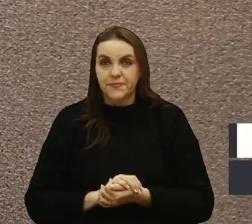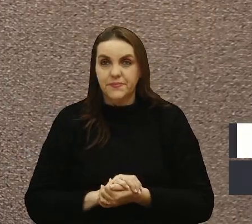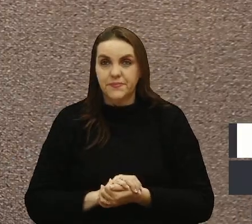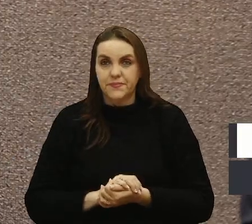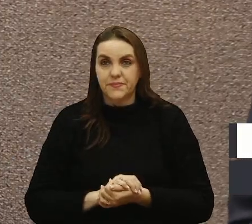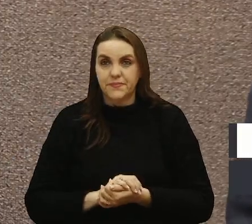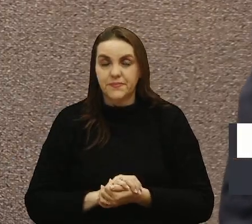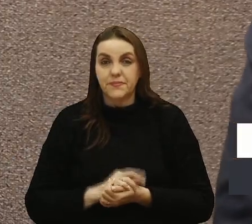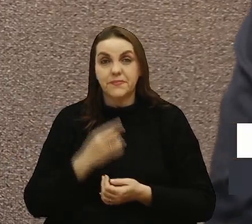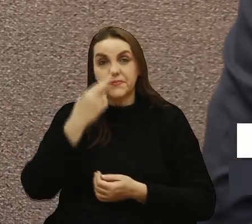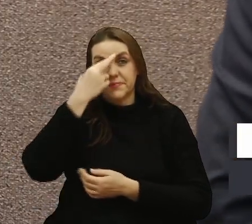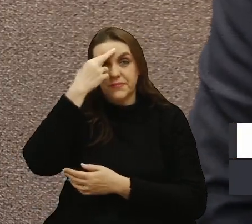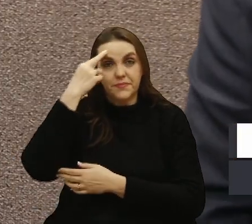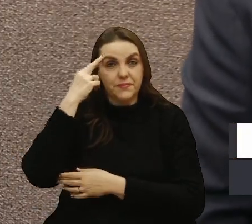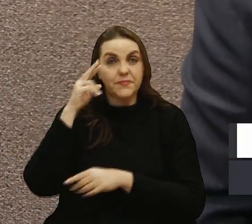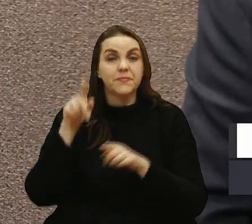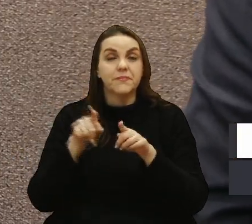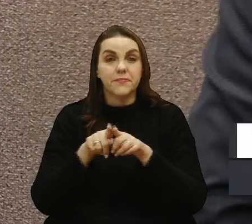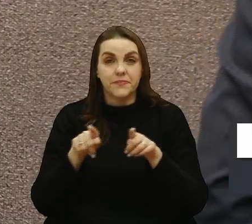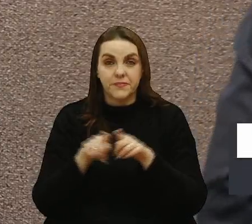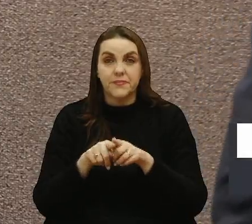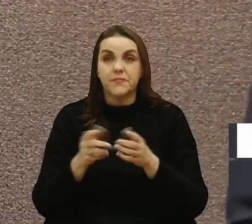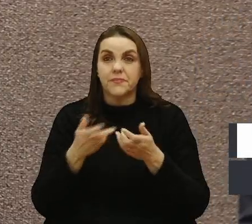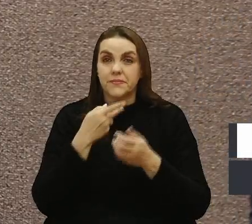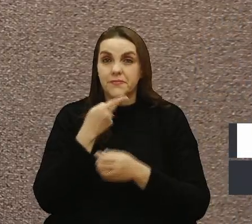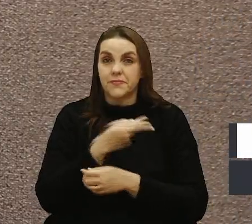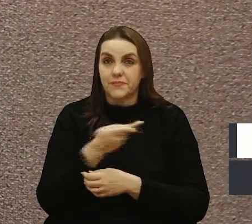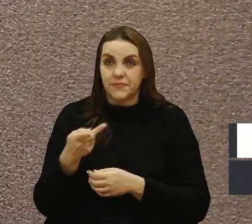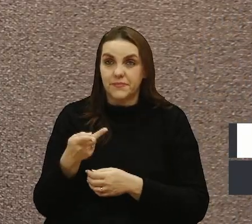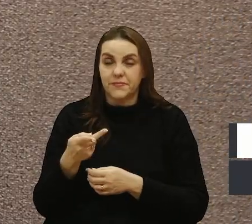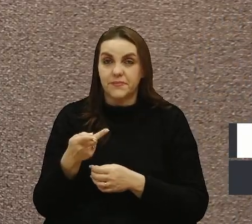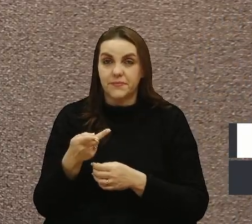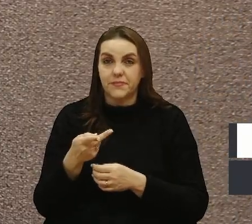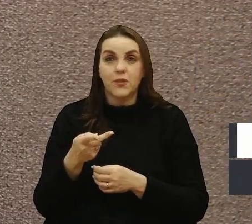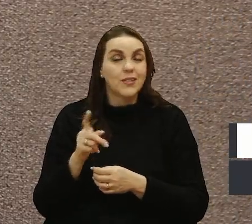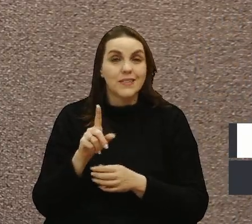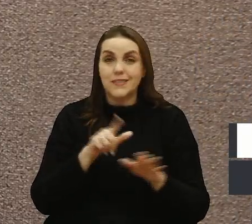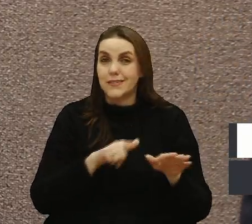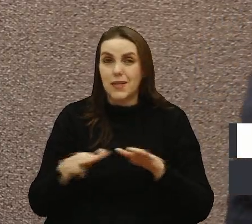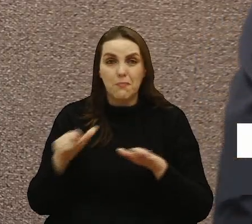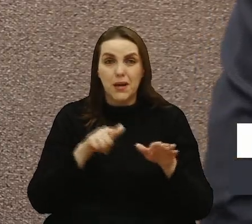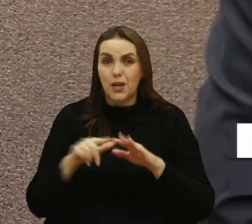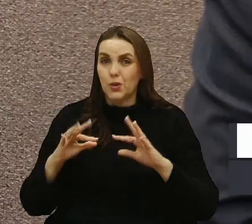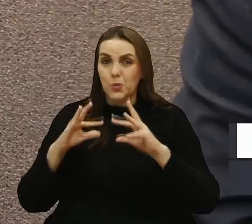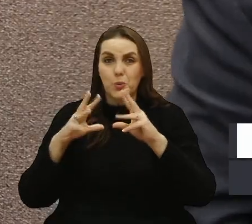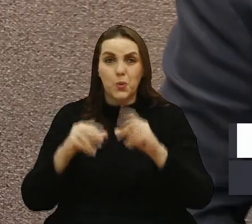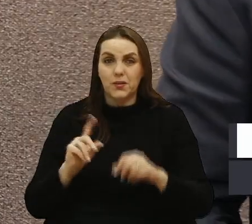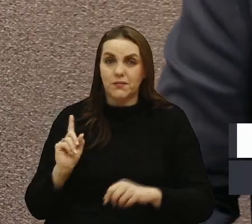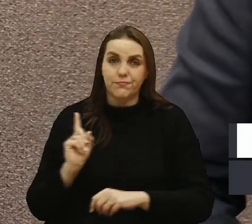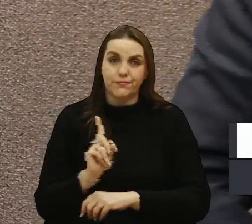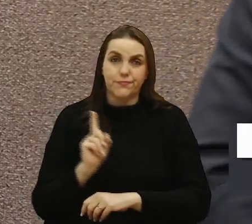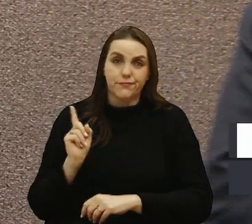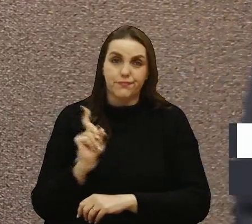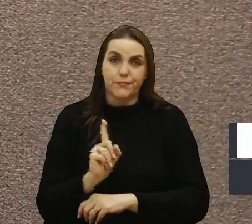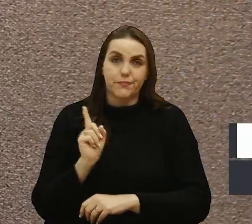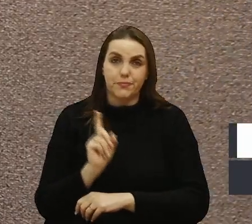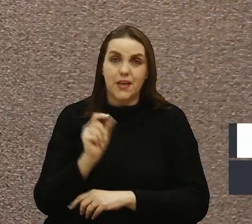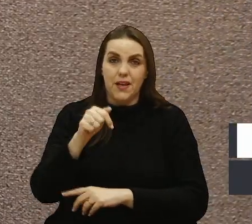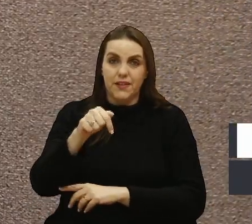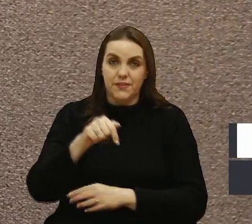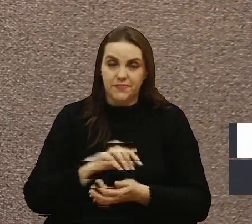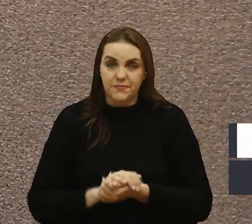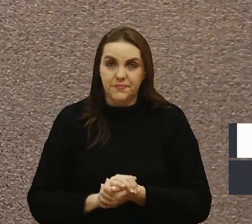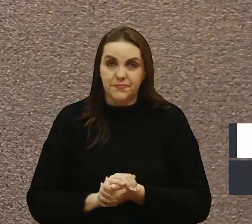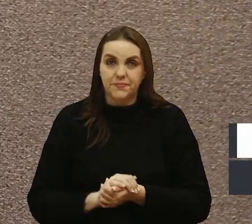E o Rafael Bueno também, quero dizer aos novos colegas, que está toda semana aqui. Agora, eu tenho certeza,